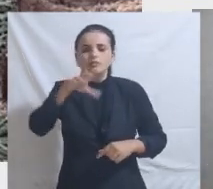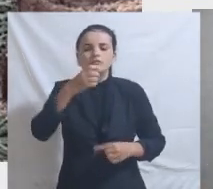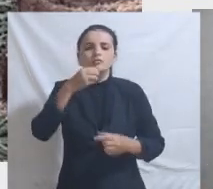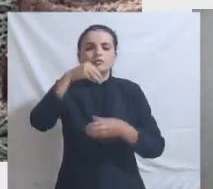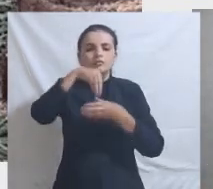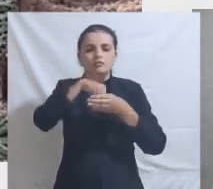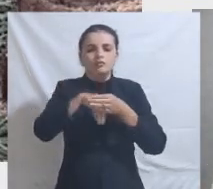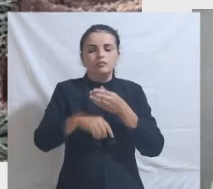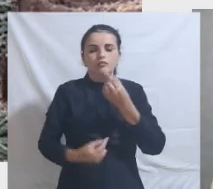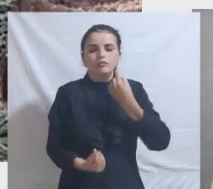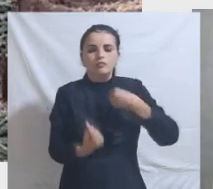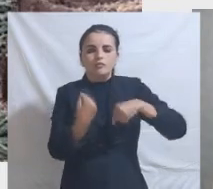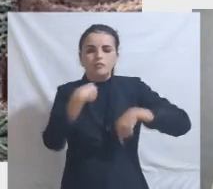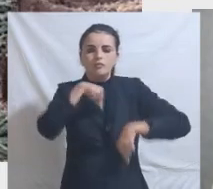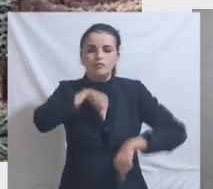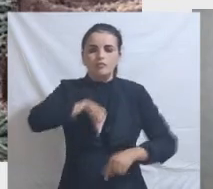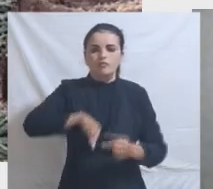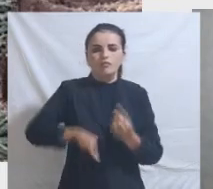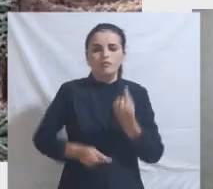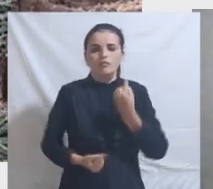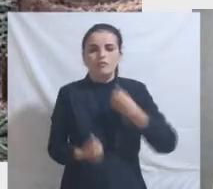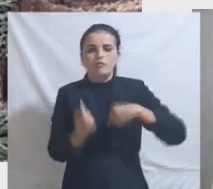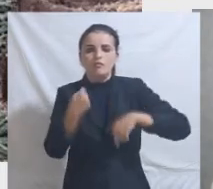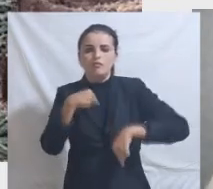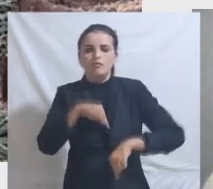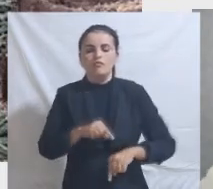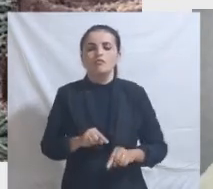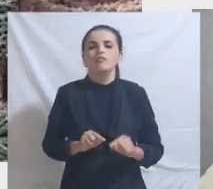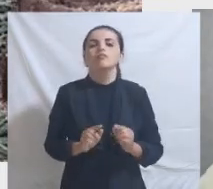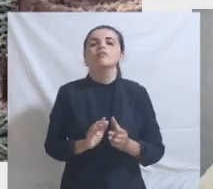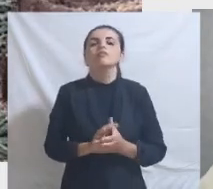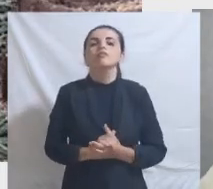conseguir grudar nesse material e depois ser eliminado.